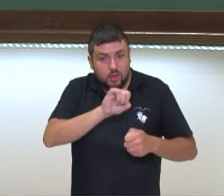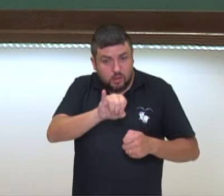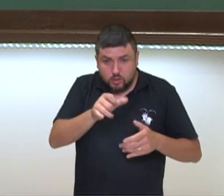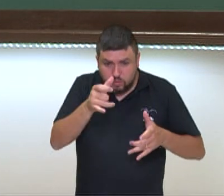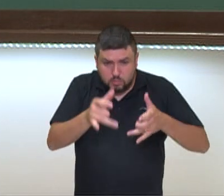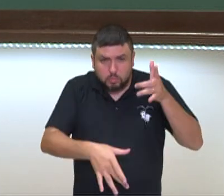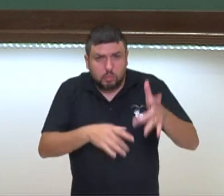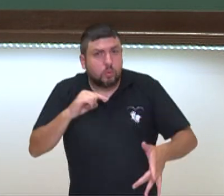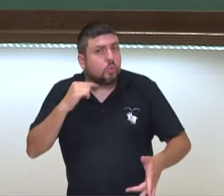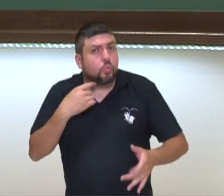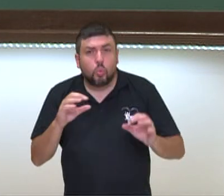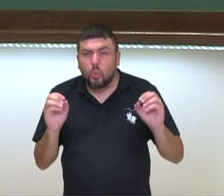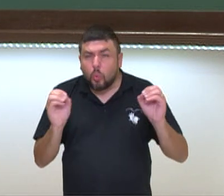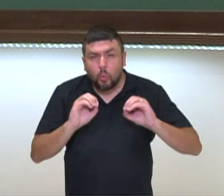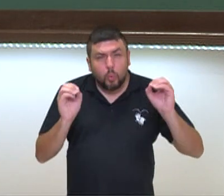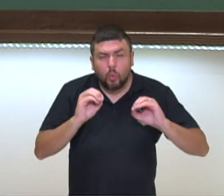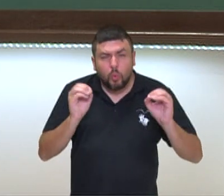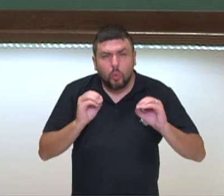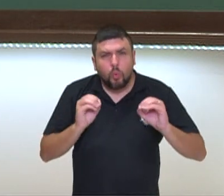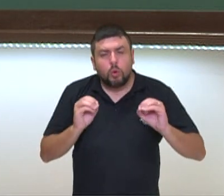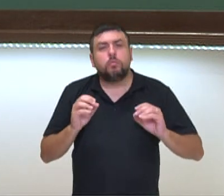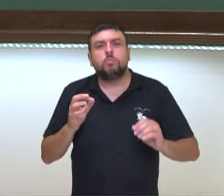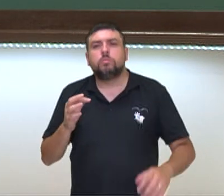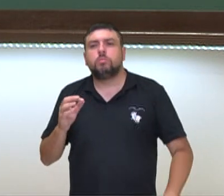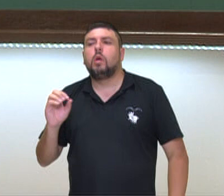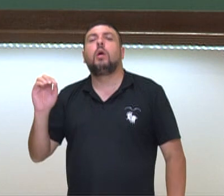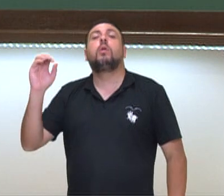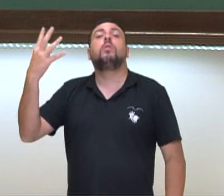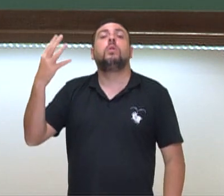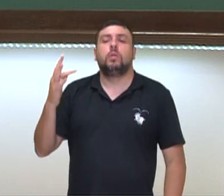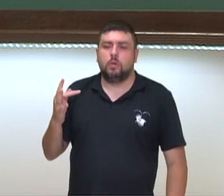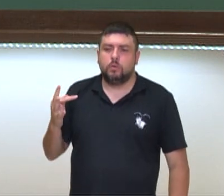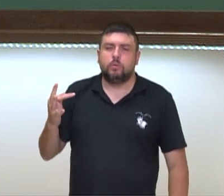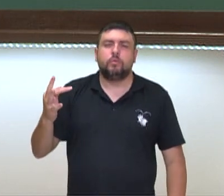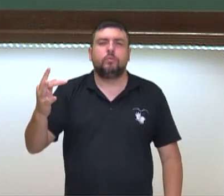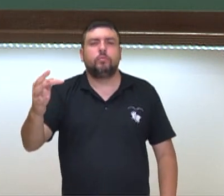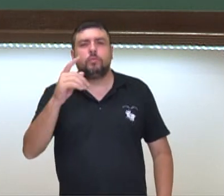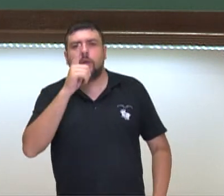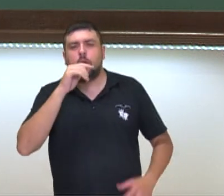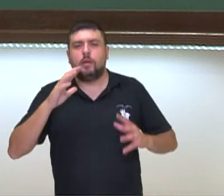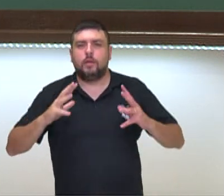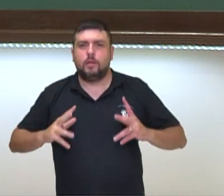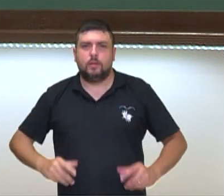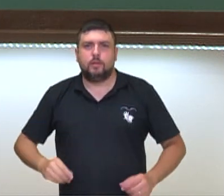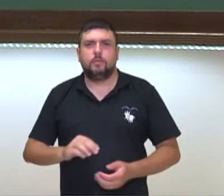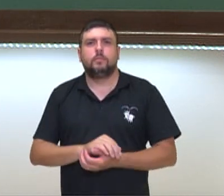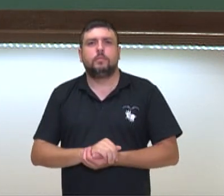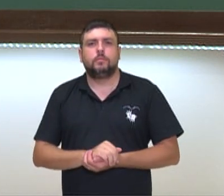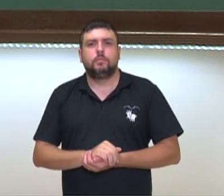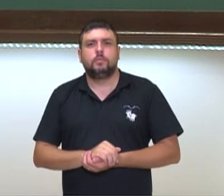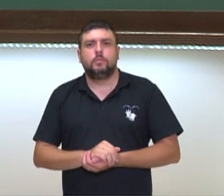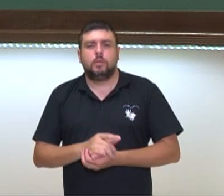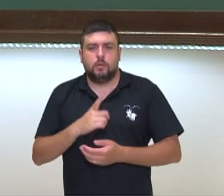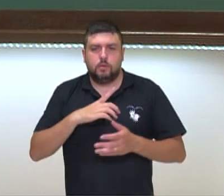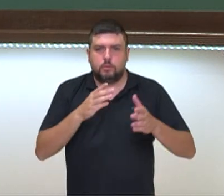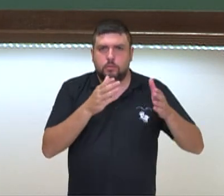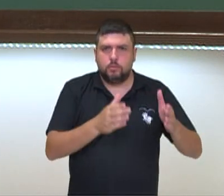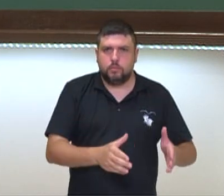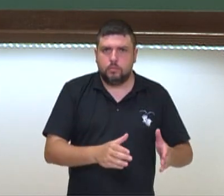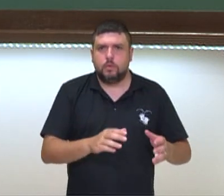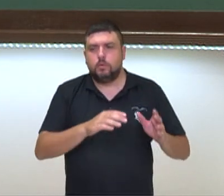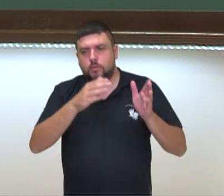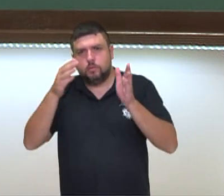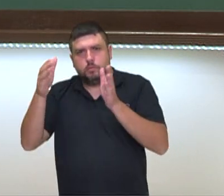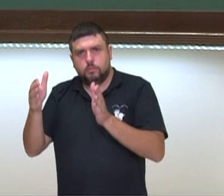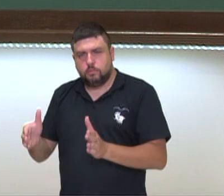o quê? Eu vou ter uma água limpa. Então, eu tenho que ter uma causa e uma consequência.